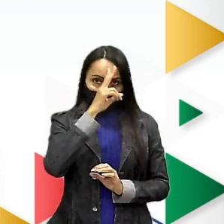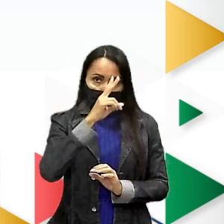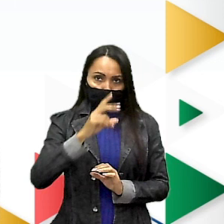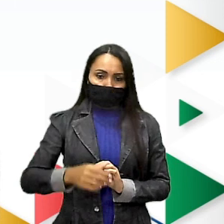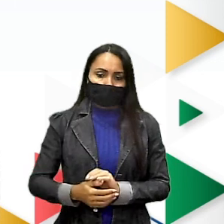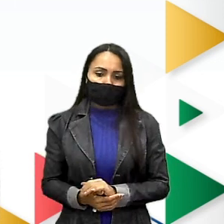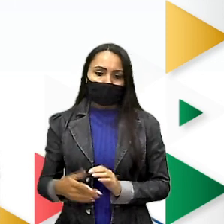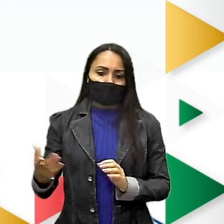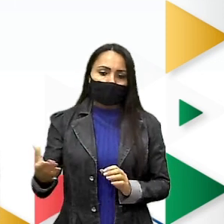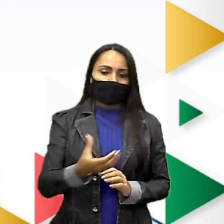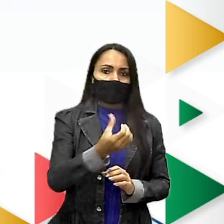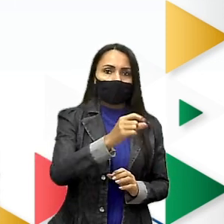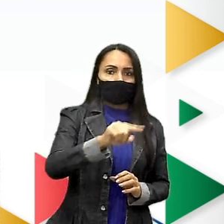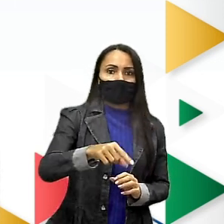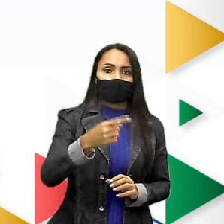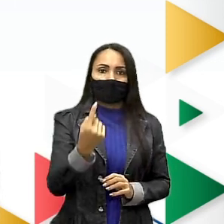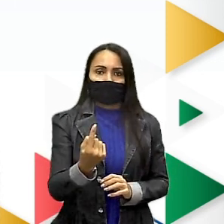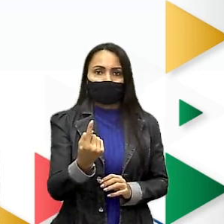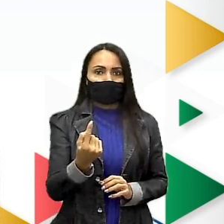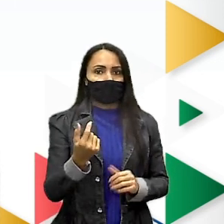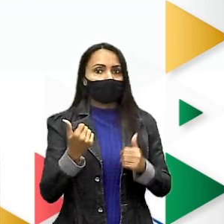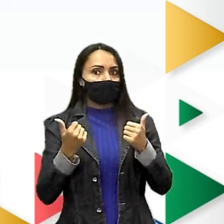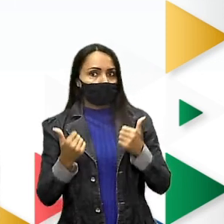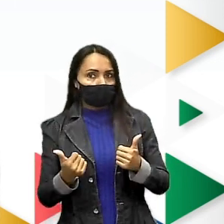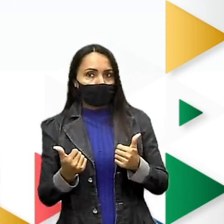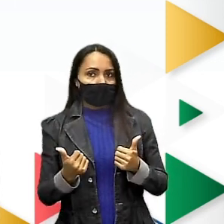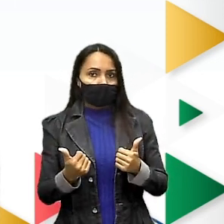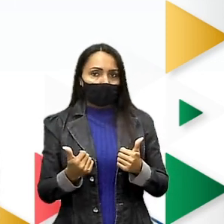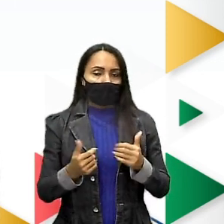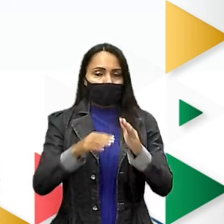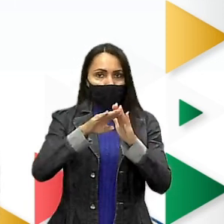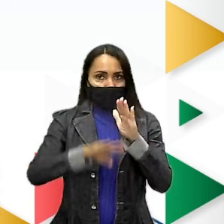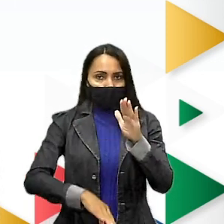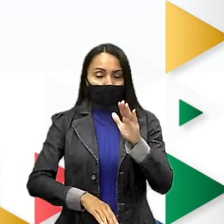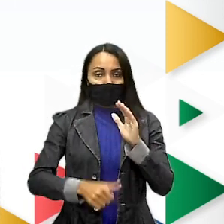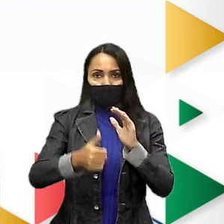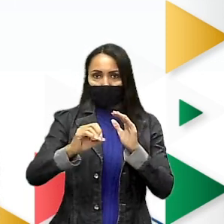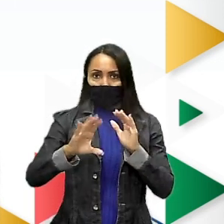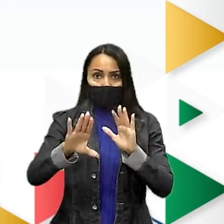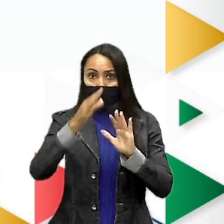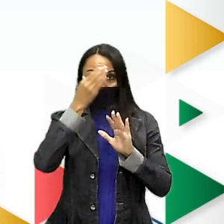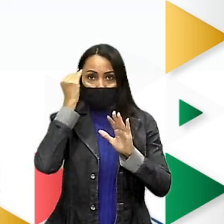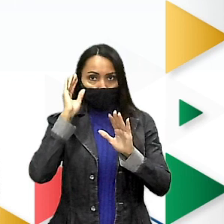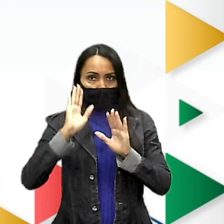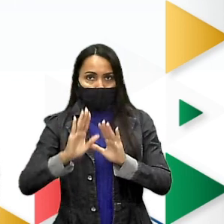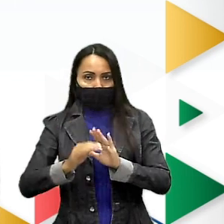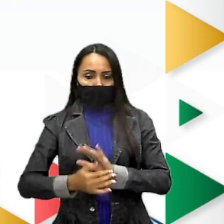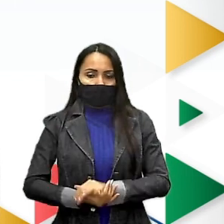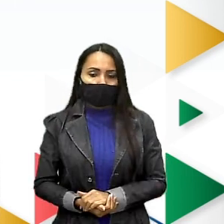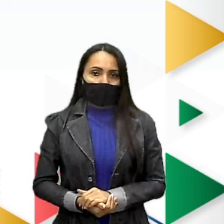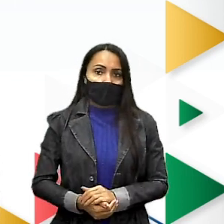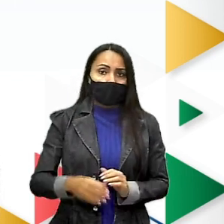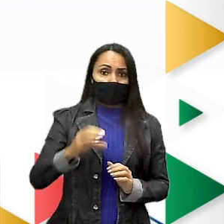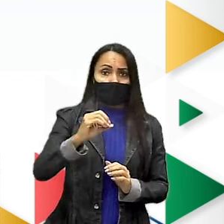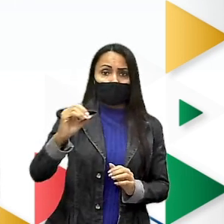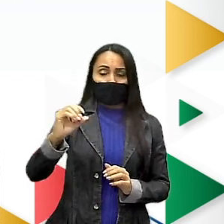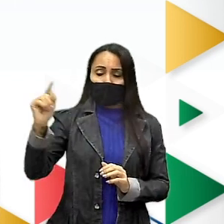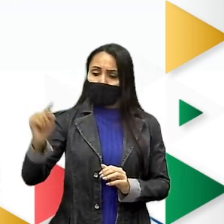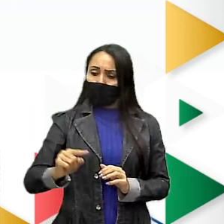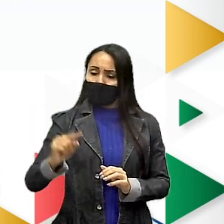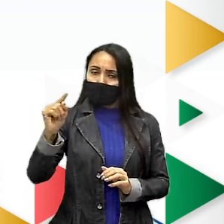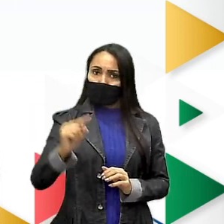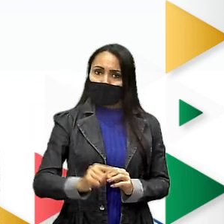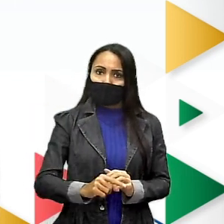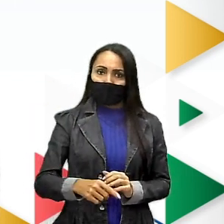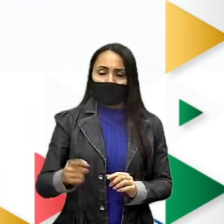vou para 9,1, tá? Porque é menor que 10, não esquece disso. Vou cancelar esses 00 aí e